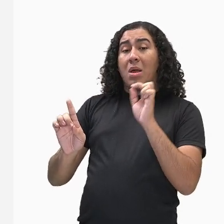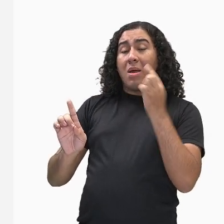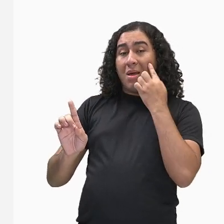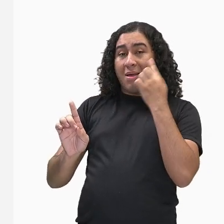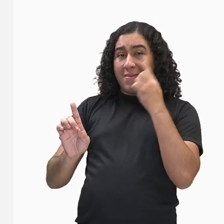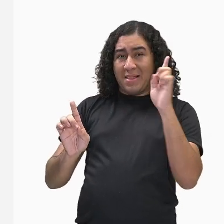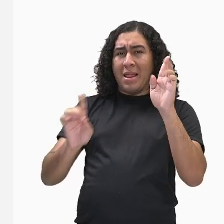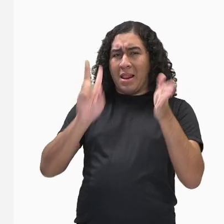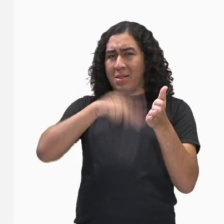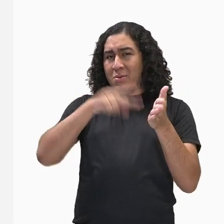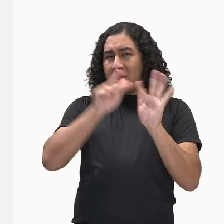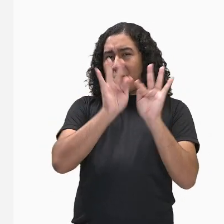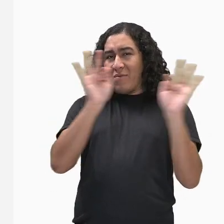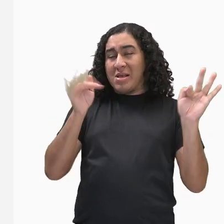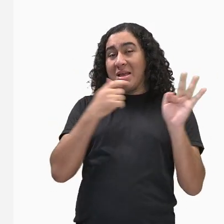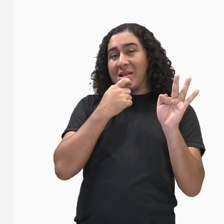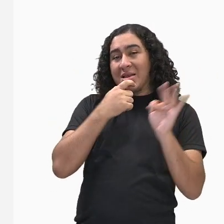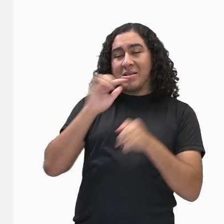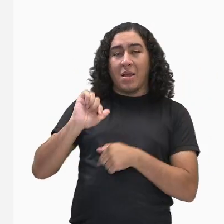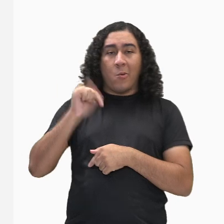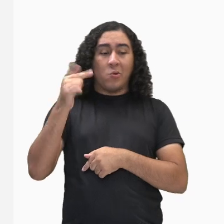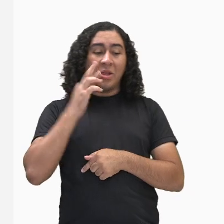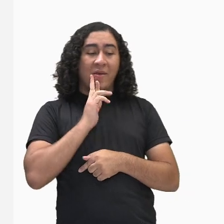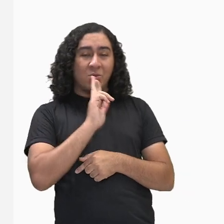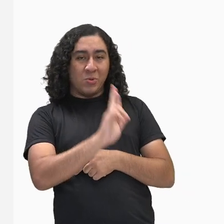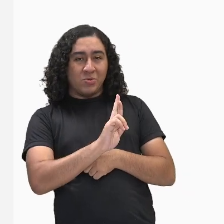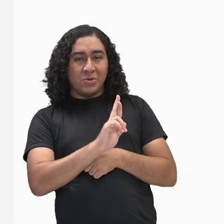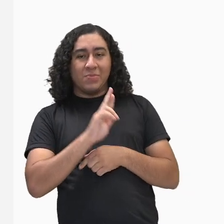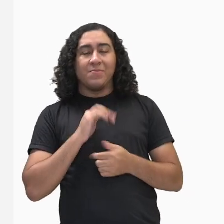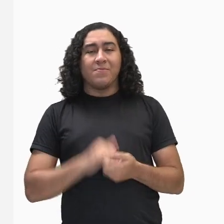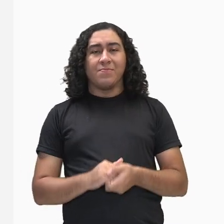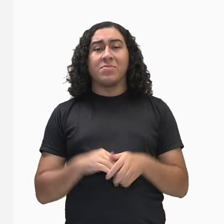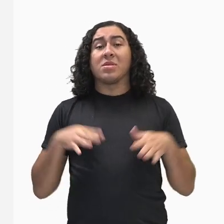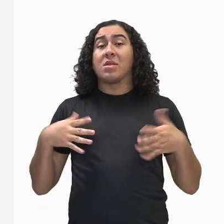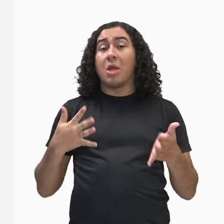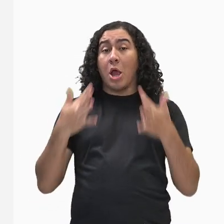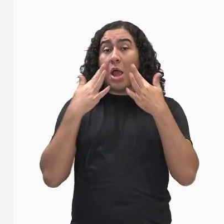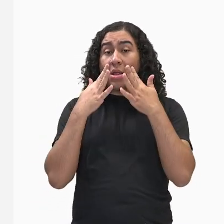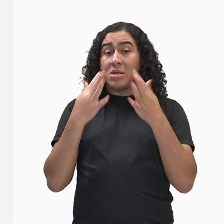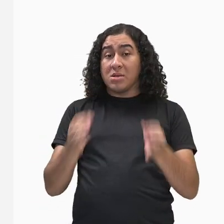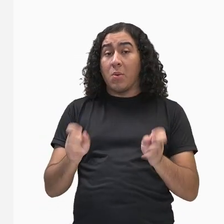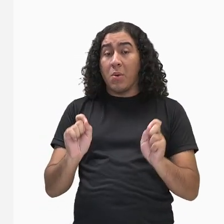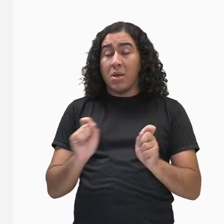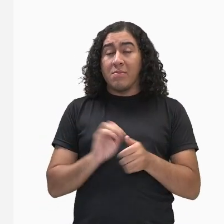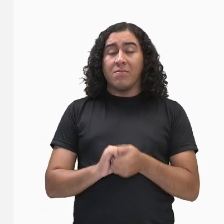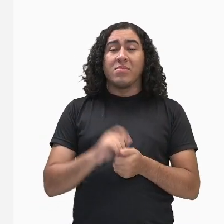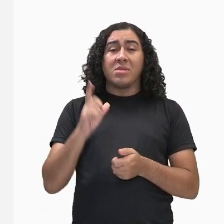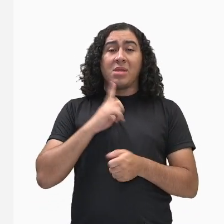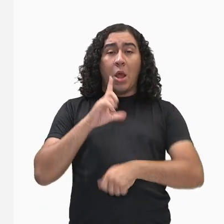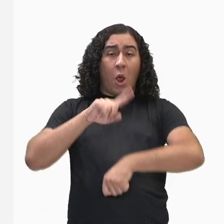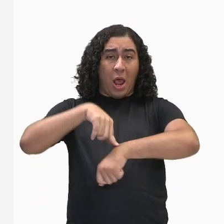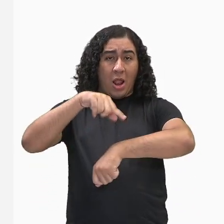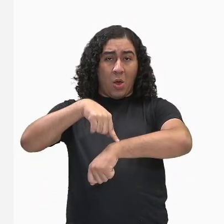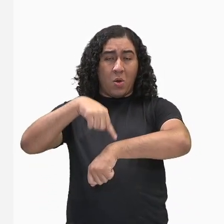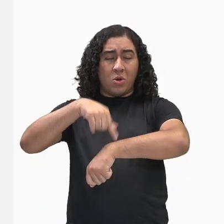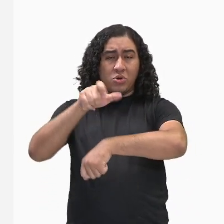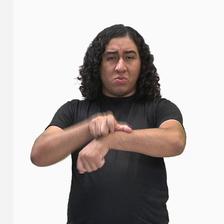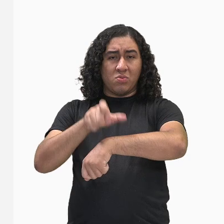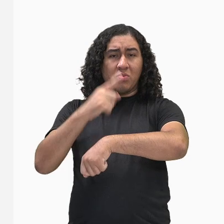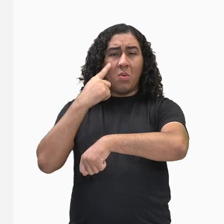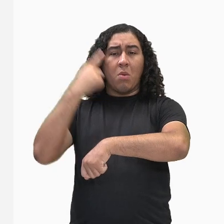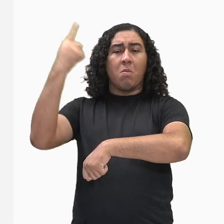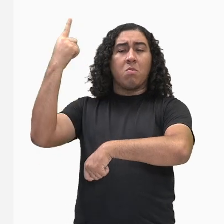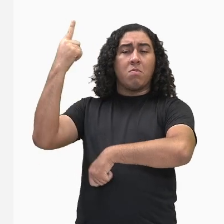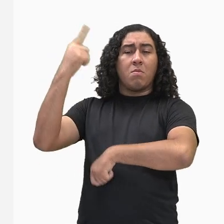E a Victoria responde, good evening, Potira. Eu quero que vocês observem lá aquele reloginho lá em cima, ó. Tá ali indicando que é